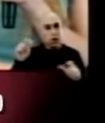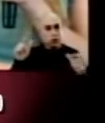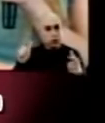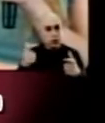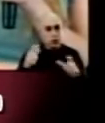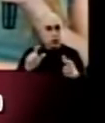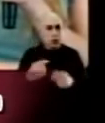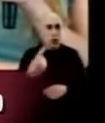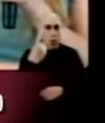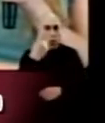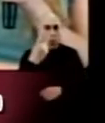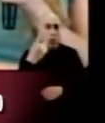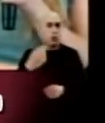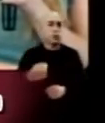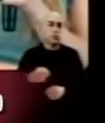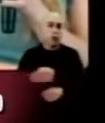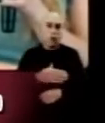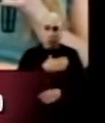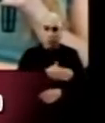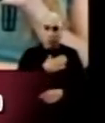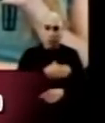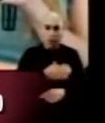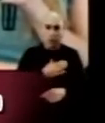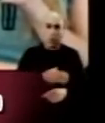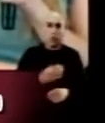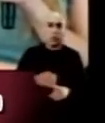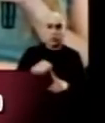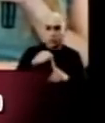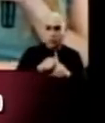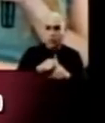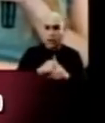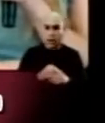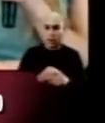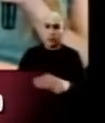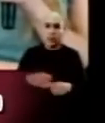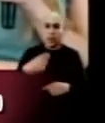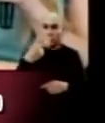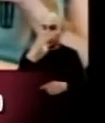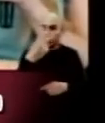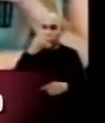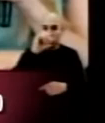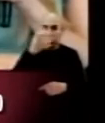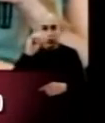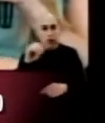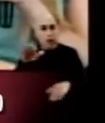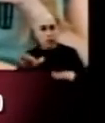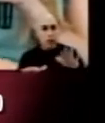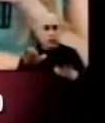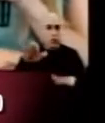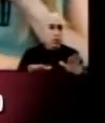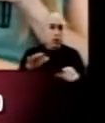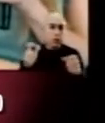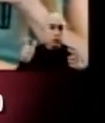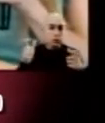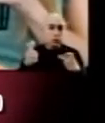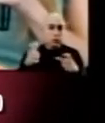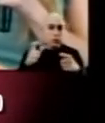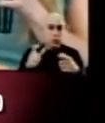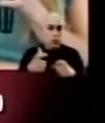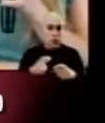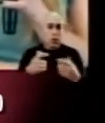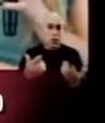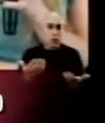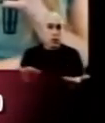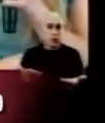dia 1/8, que estava em 291 casos. Então tivemos praticamente 200 casos, uma média menor de 200